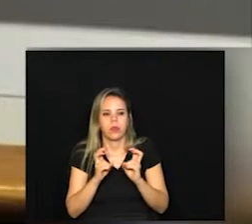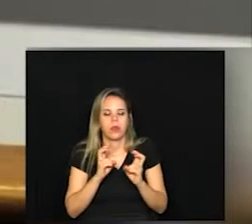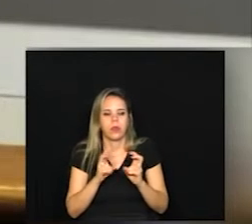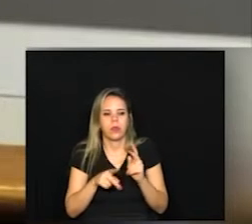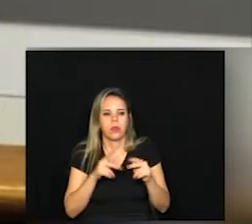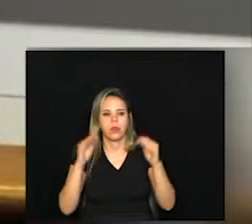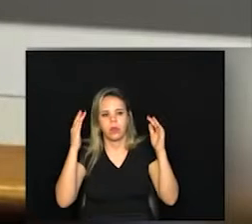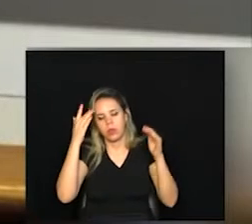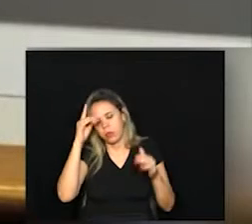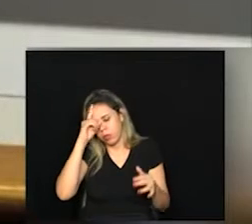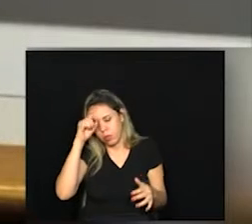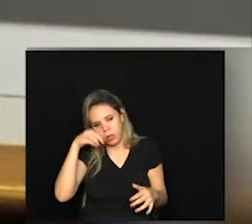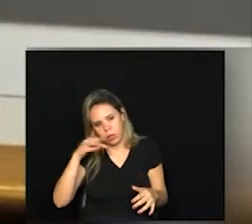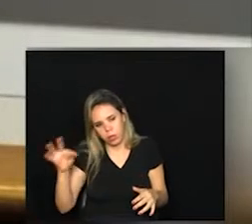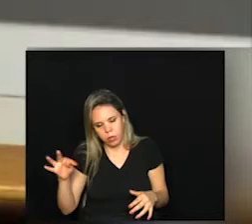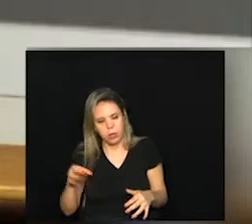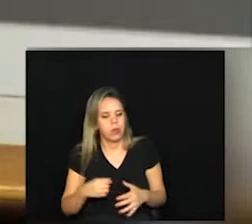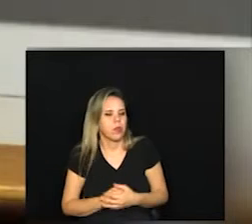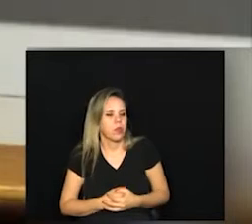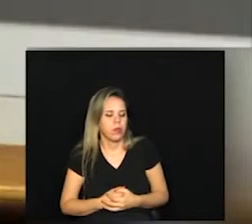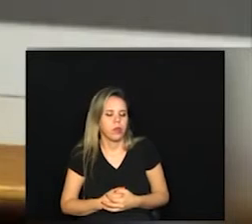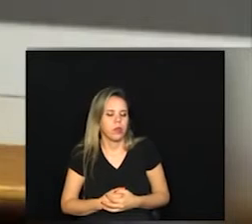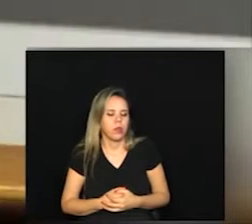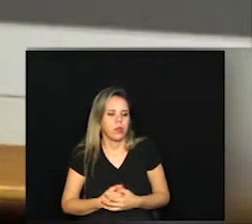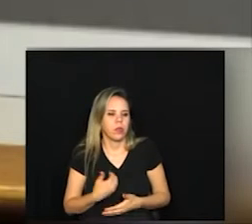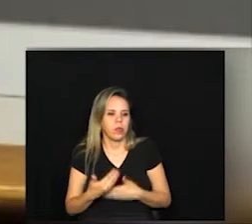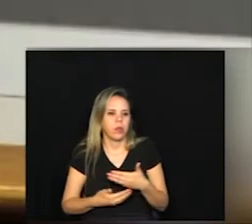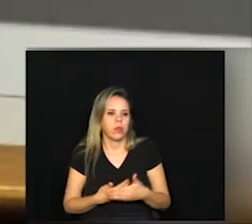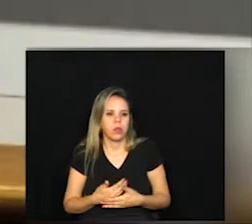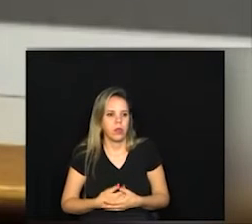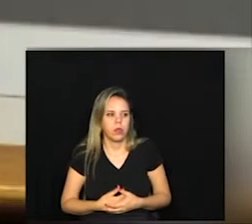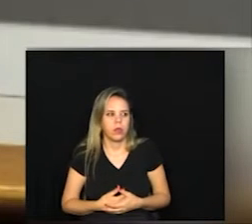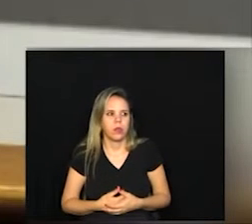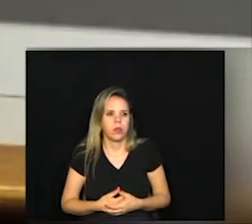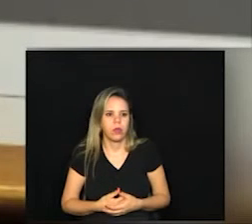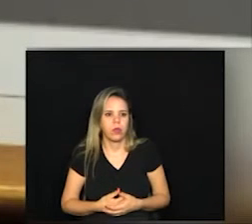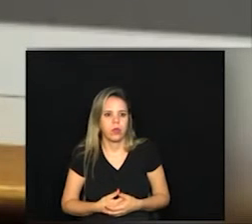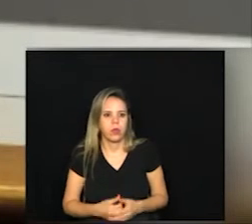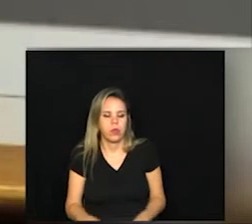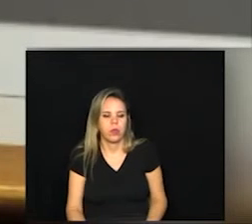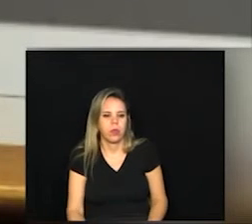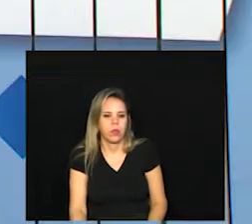no Hospital Mário Gatti e, consequentemente, na rede Mário Gatti.